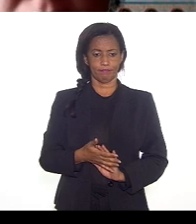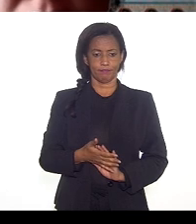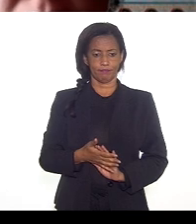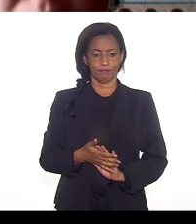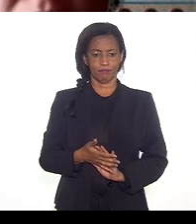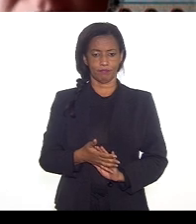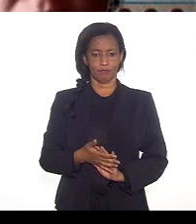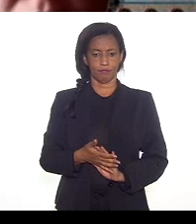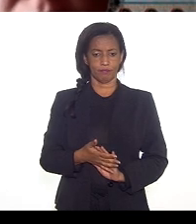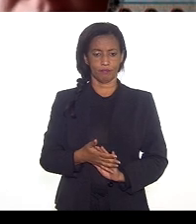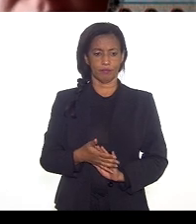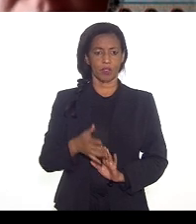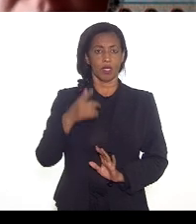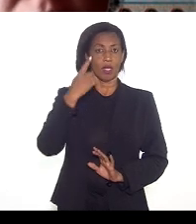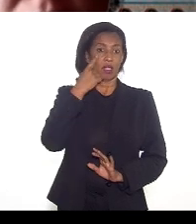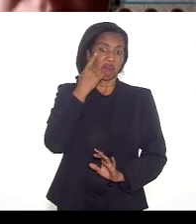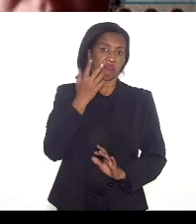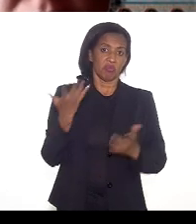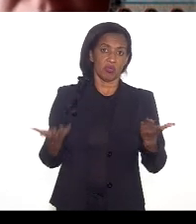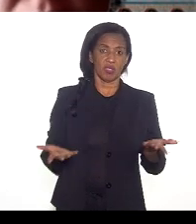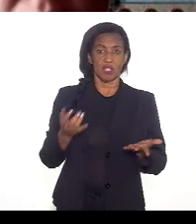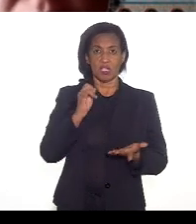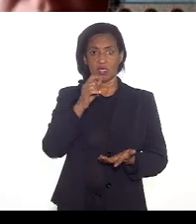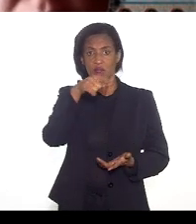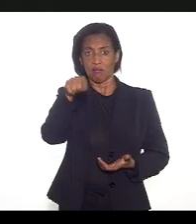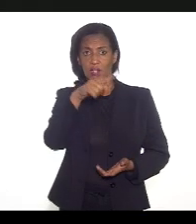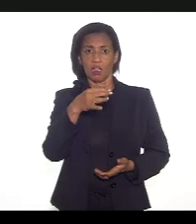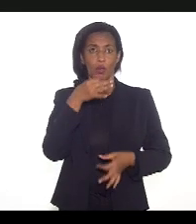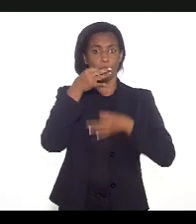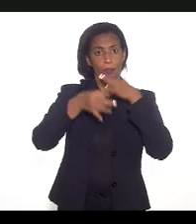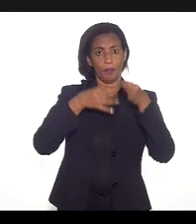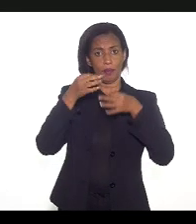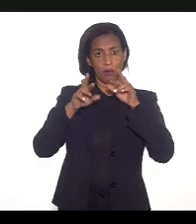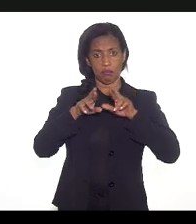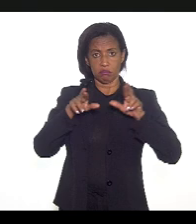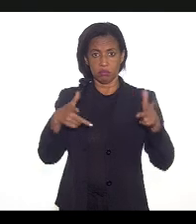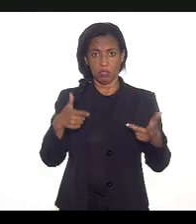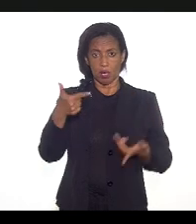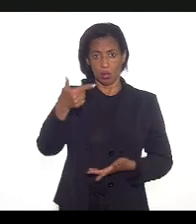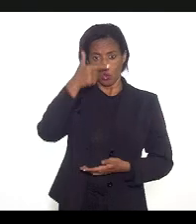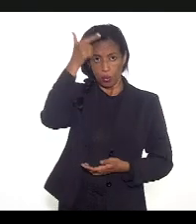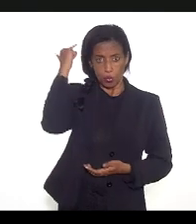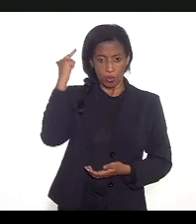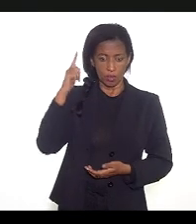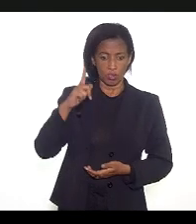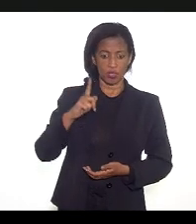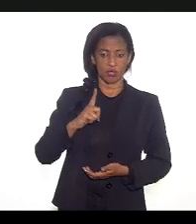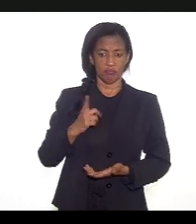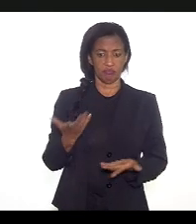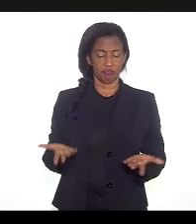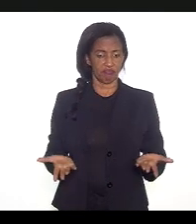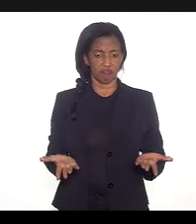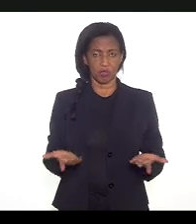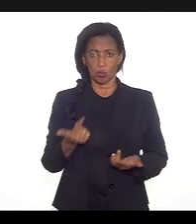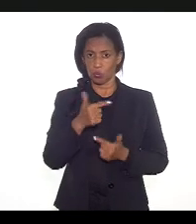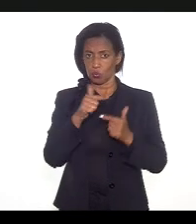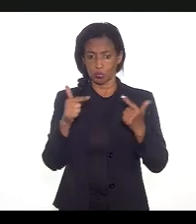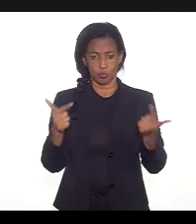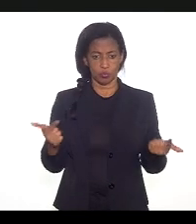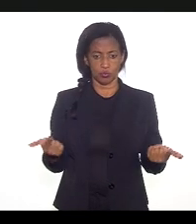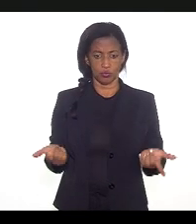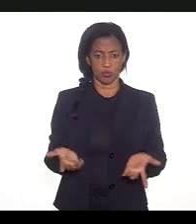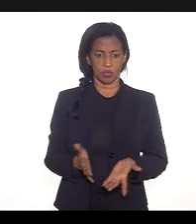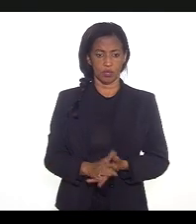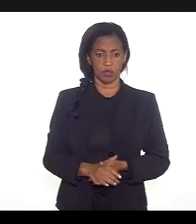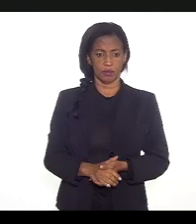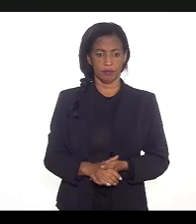Então, não sei se os demais têm opinião diversa. Tá, Luiz? Não, não tem jeito. Não tem jeito. Mas pelo quando que é lei